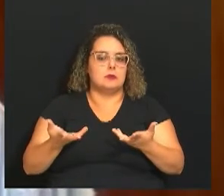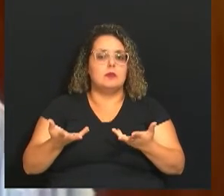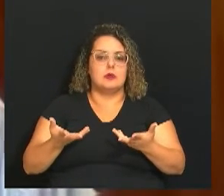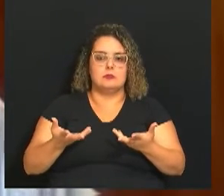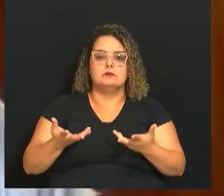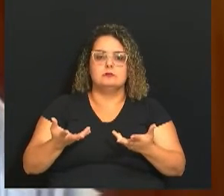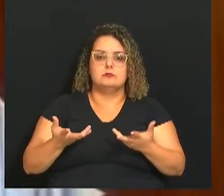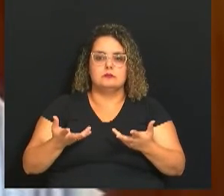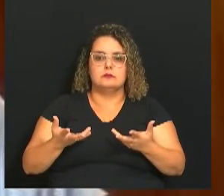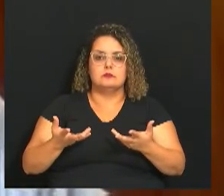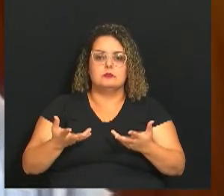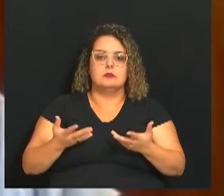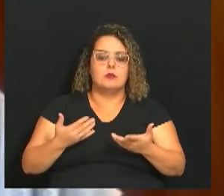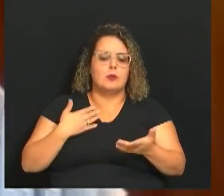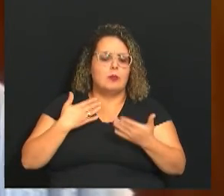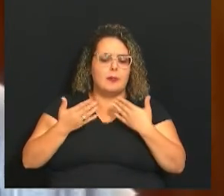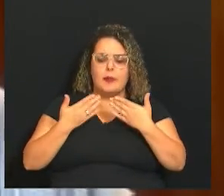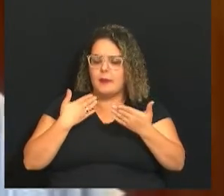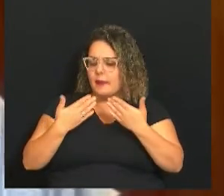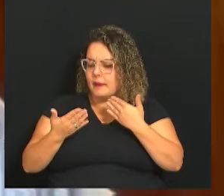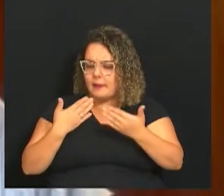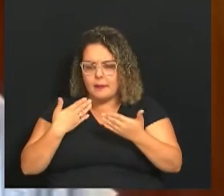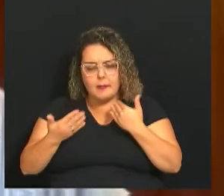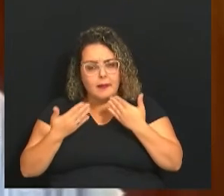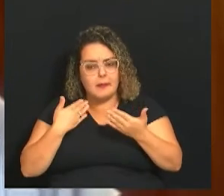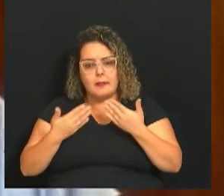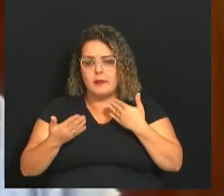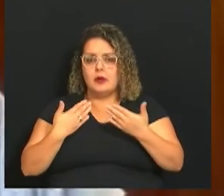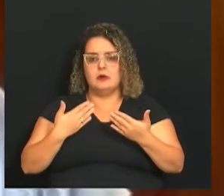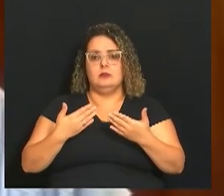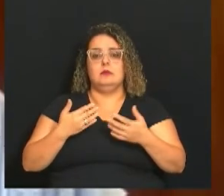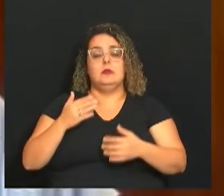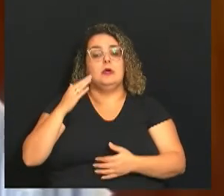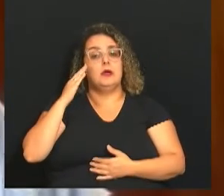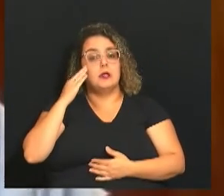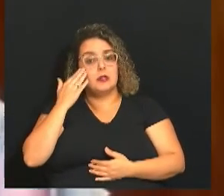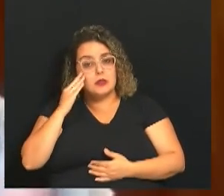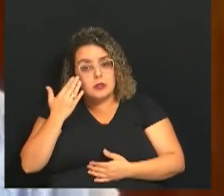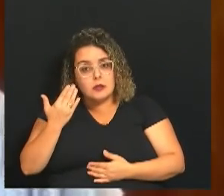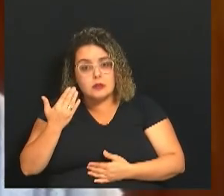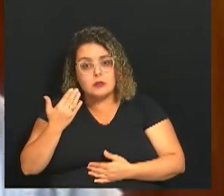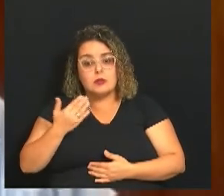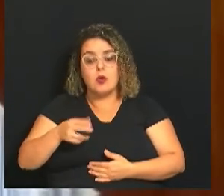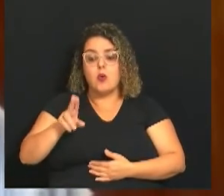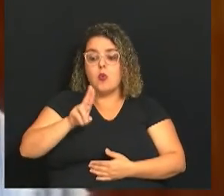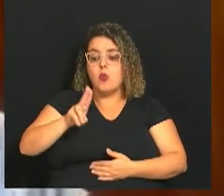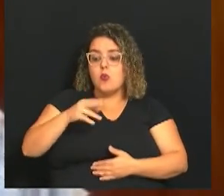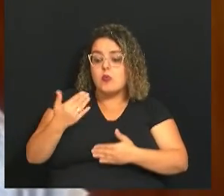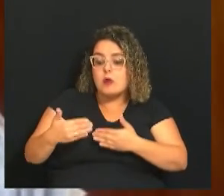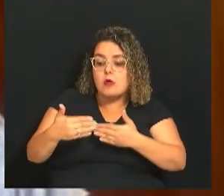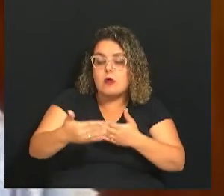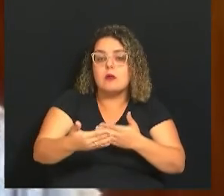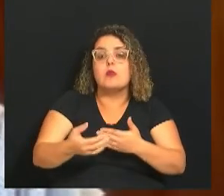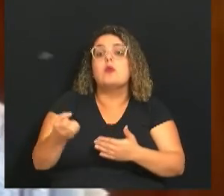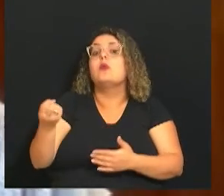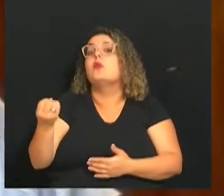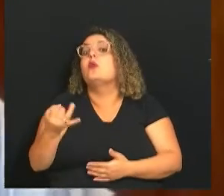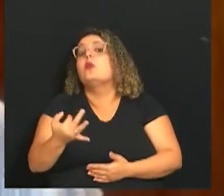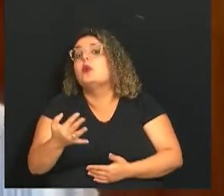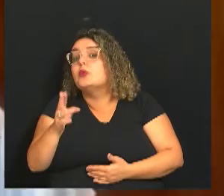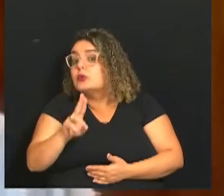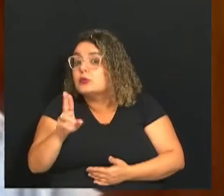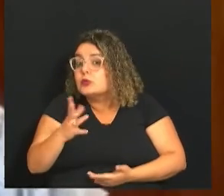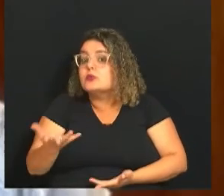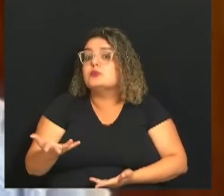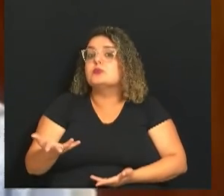de muita conversa, de muito diálogo, até para você entender frequência de uso, quantidade, né? Você precisa